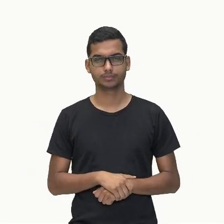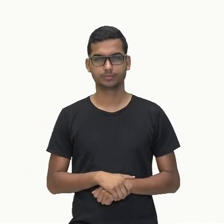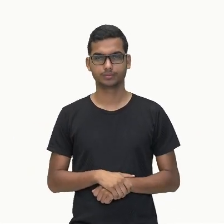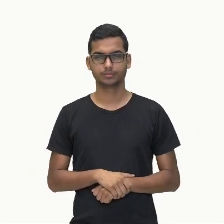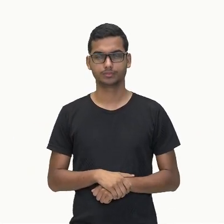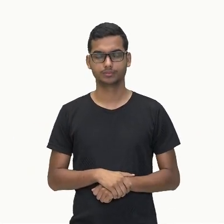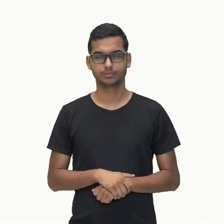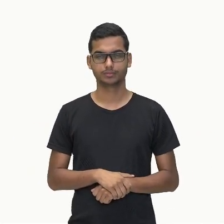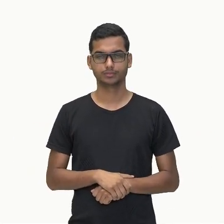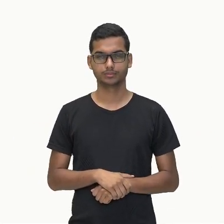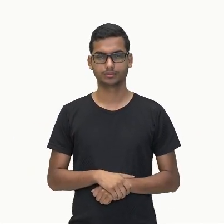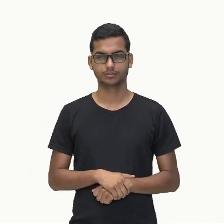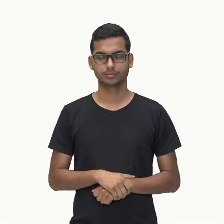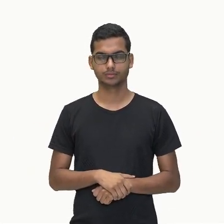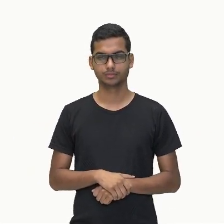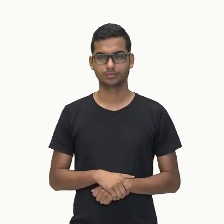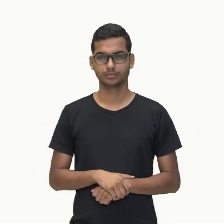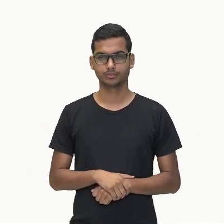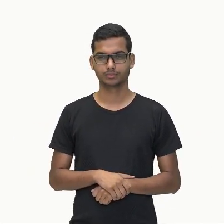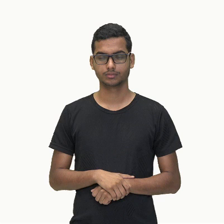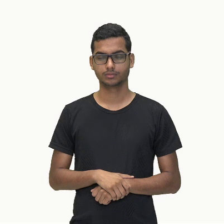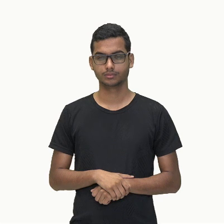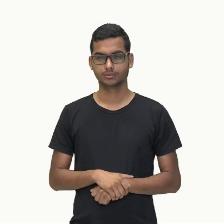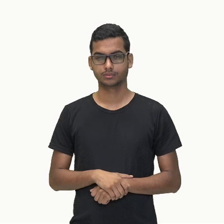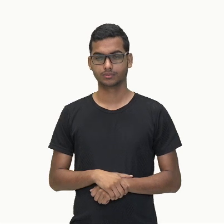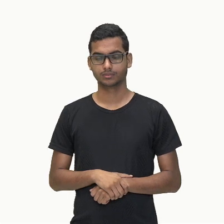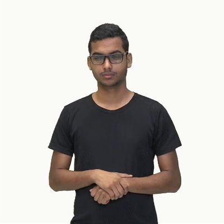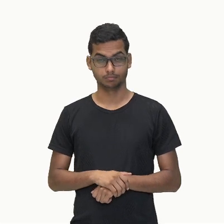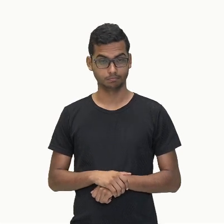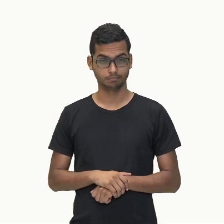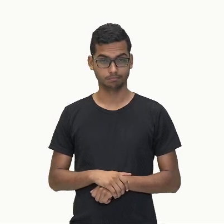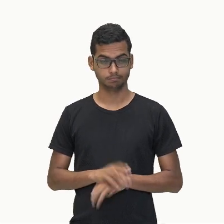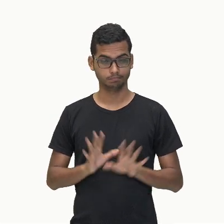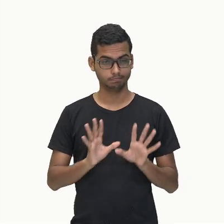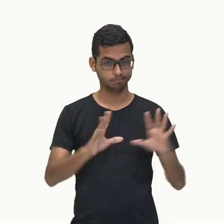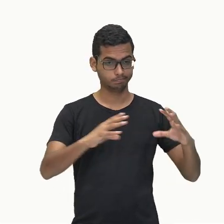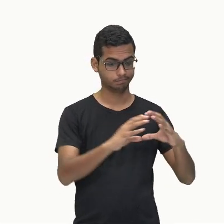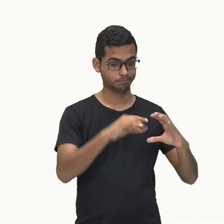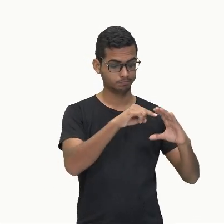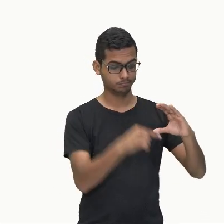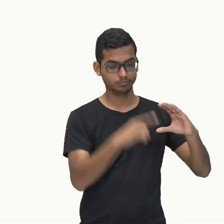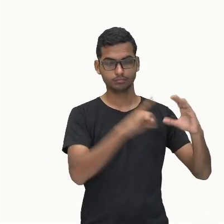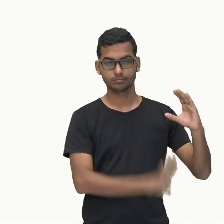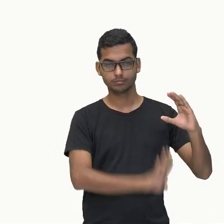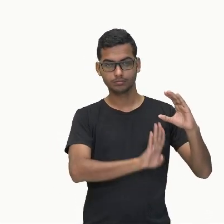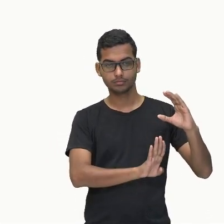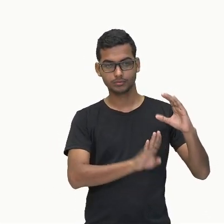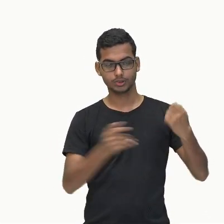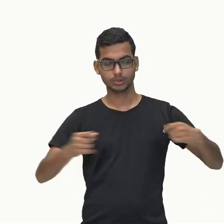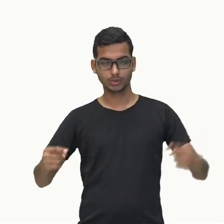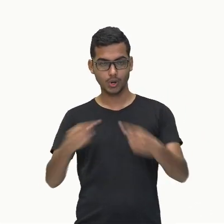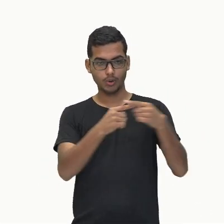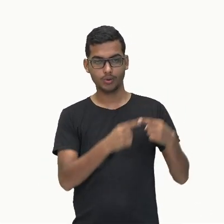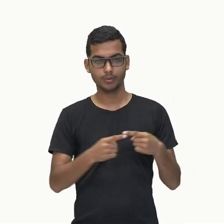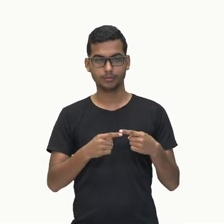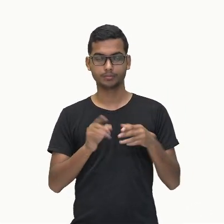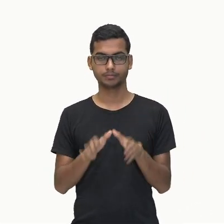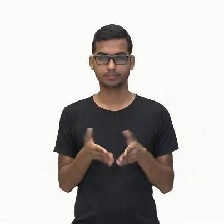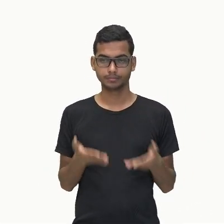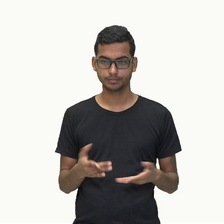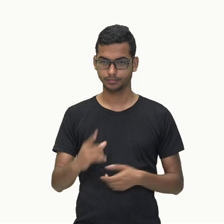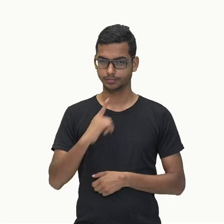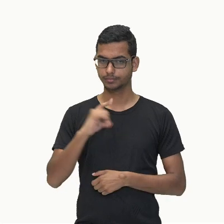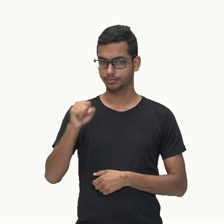no conjunto B. Ele vai ser o segundo ponto que a gente vai associar. Então, nós temos, né,